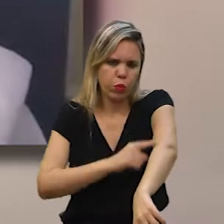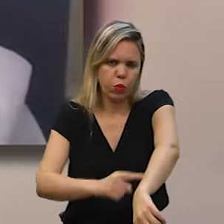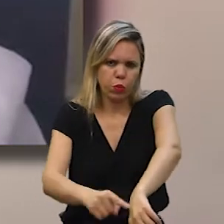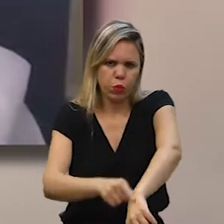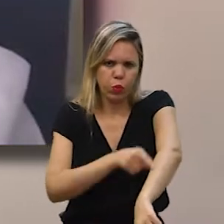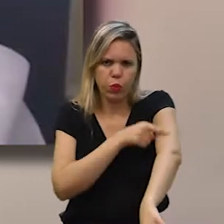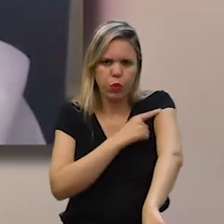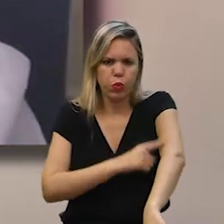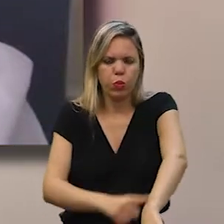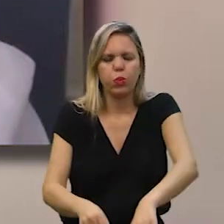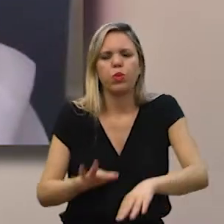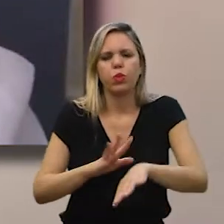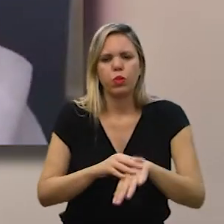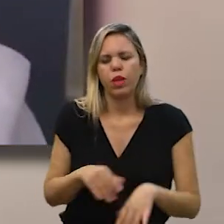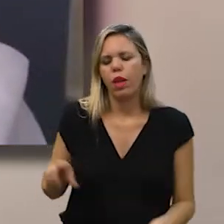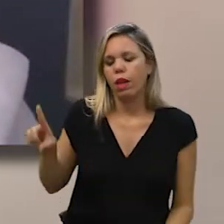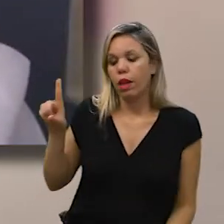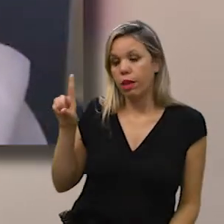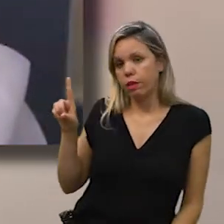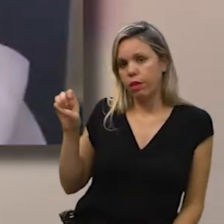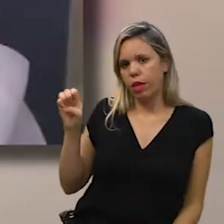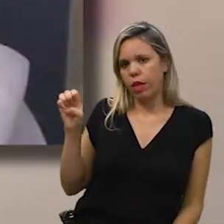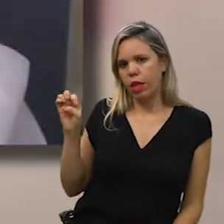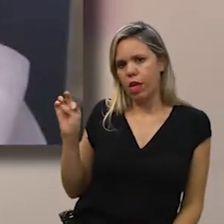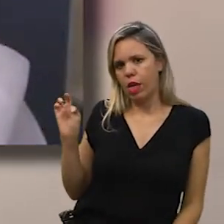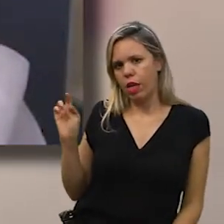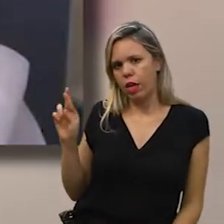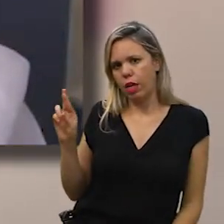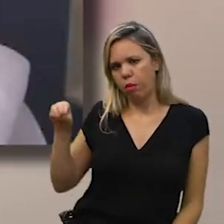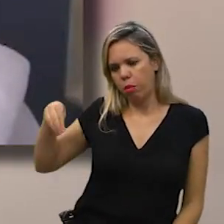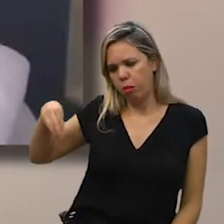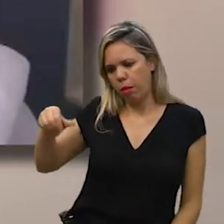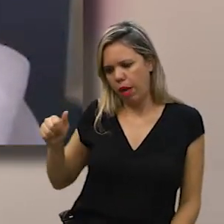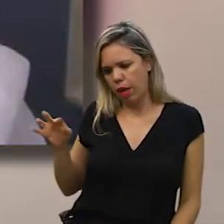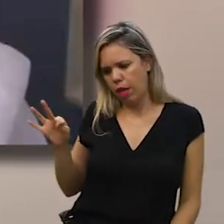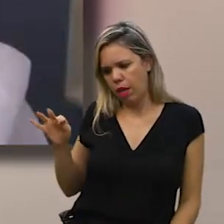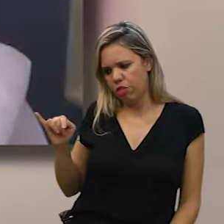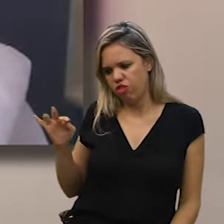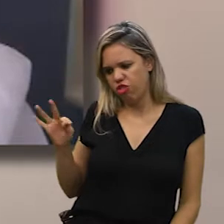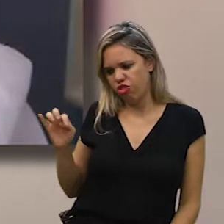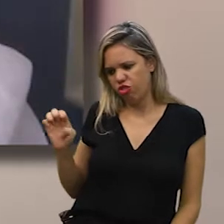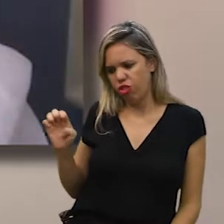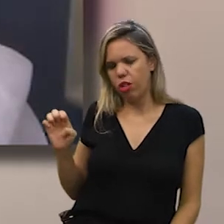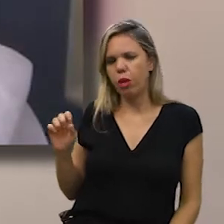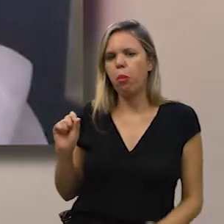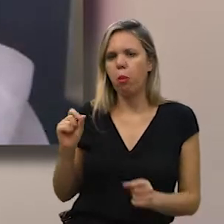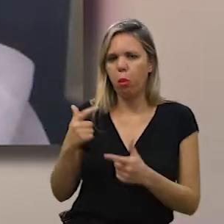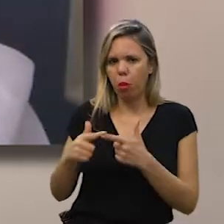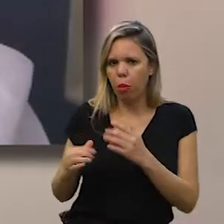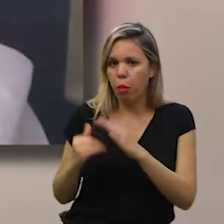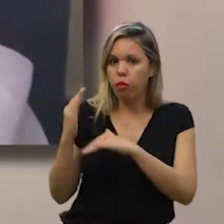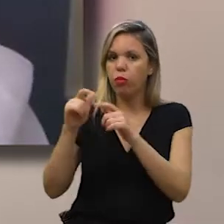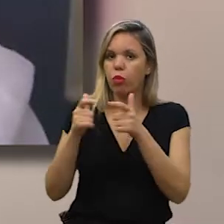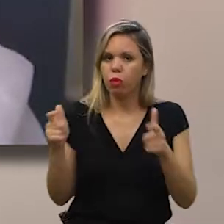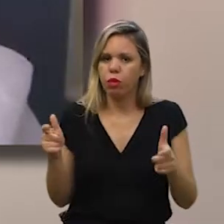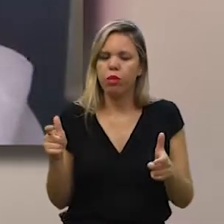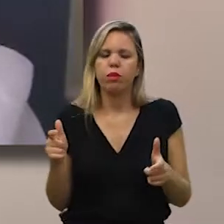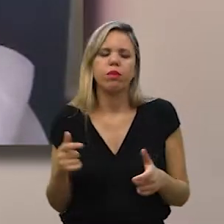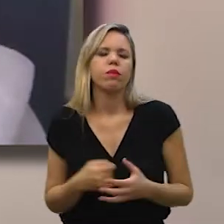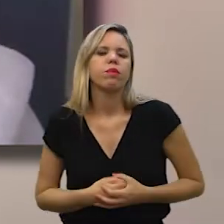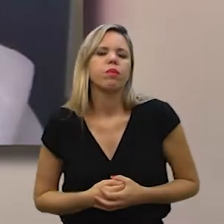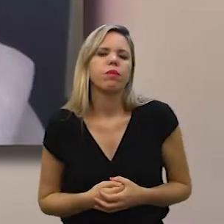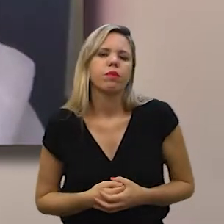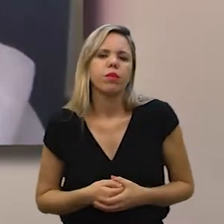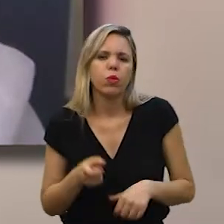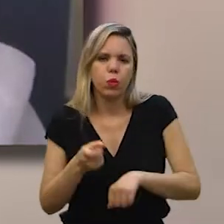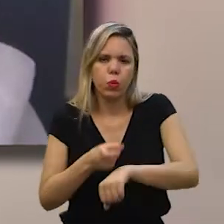à dermatite, ela é um comprometimento importante, porque pode evoluir, em alguns casos,